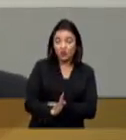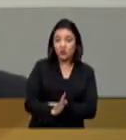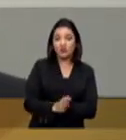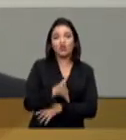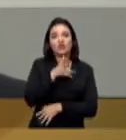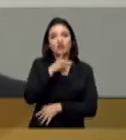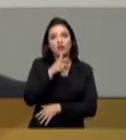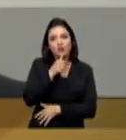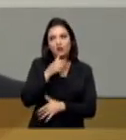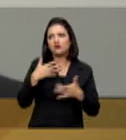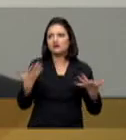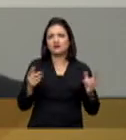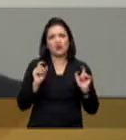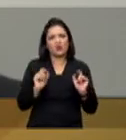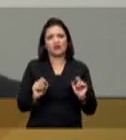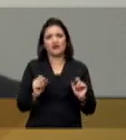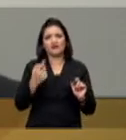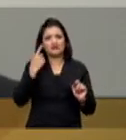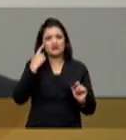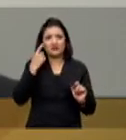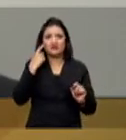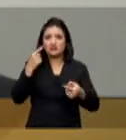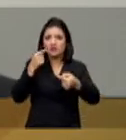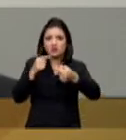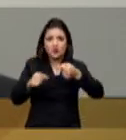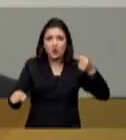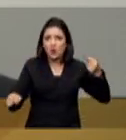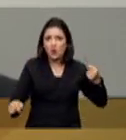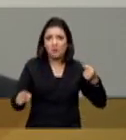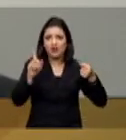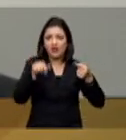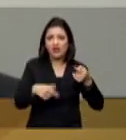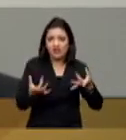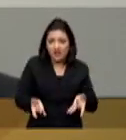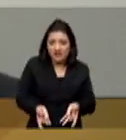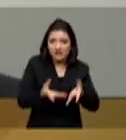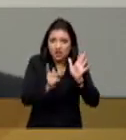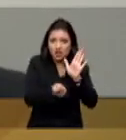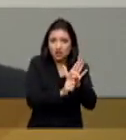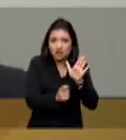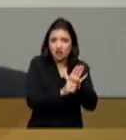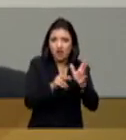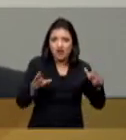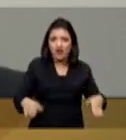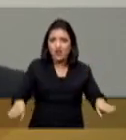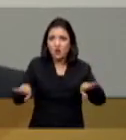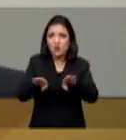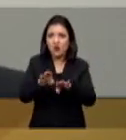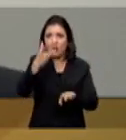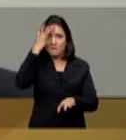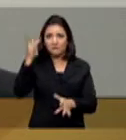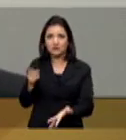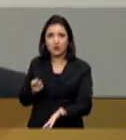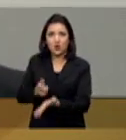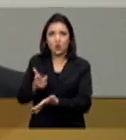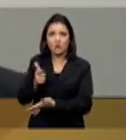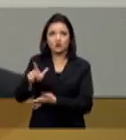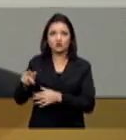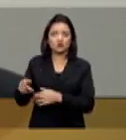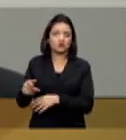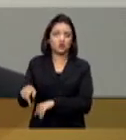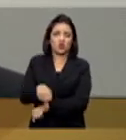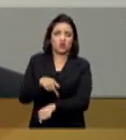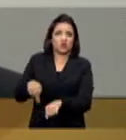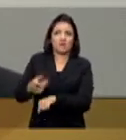para se concluir pela desproporcionalidade de se considerar traficante ou de se apenar como traficante alguém